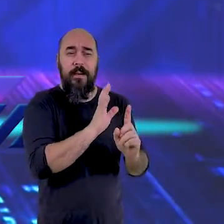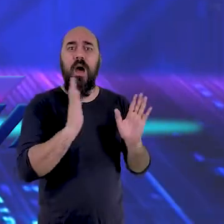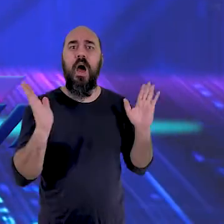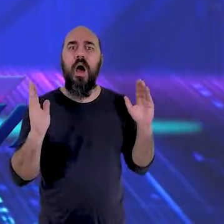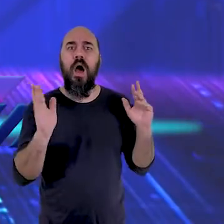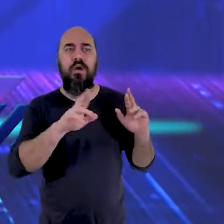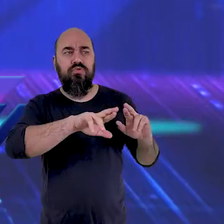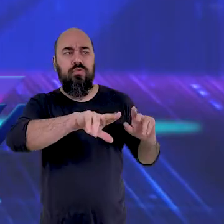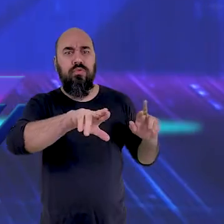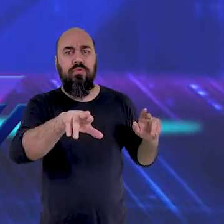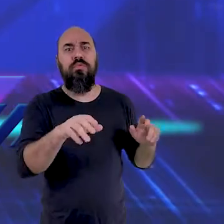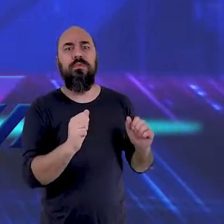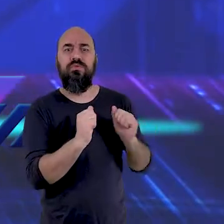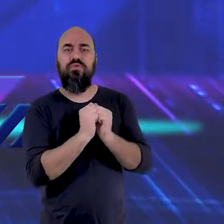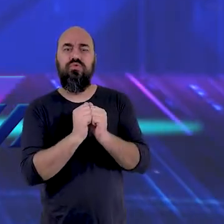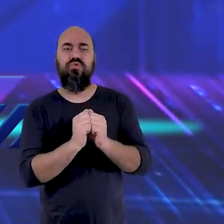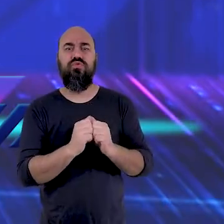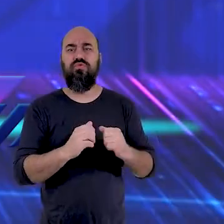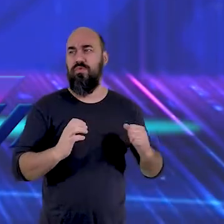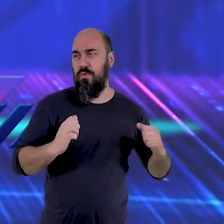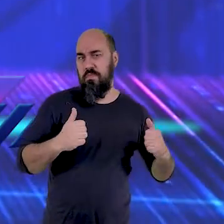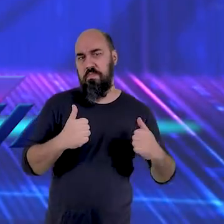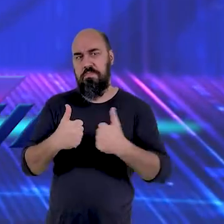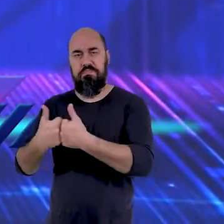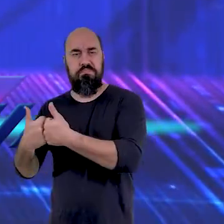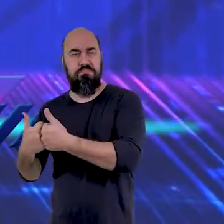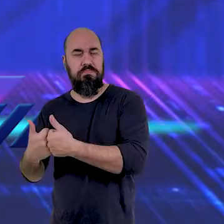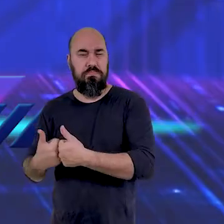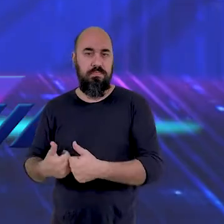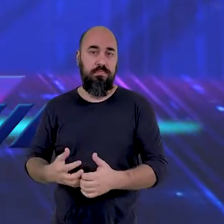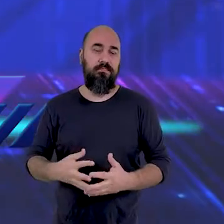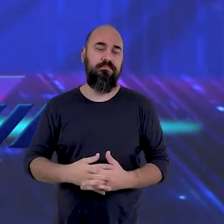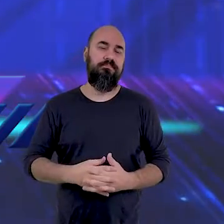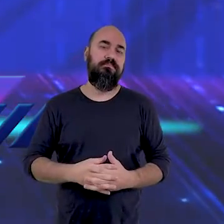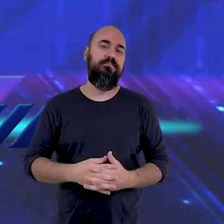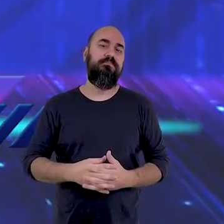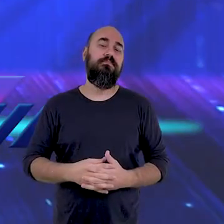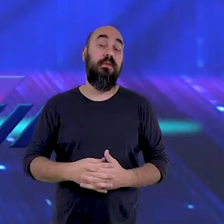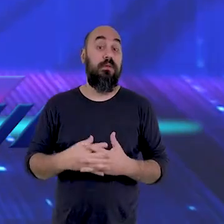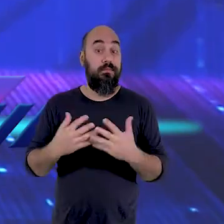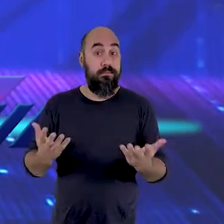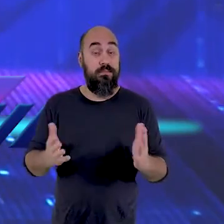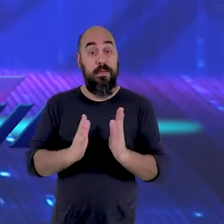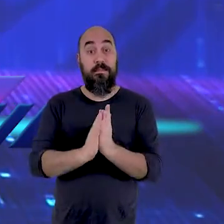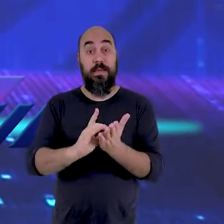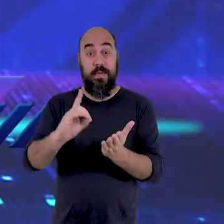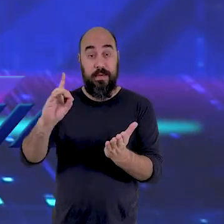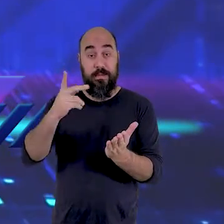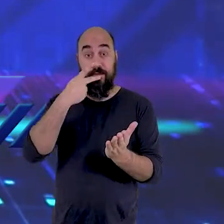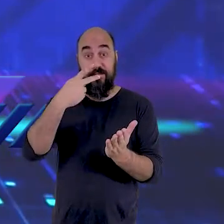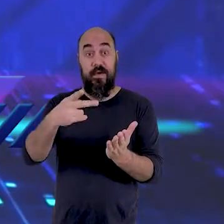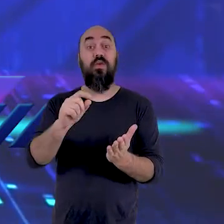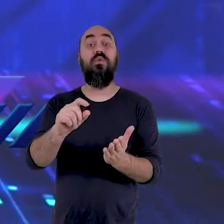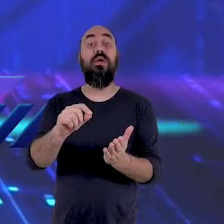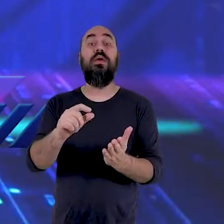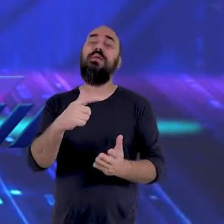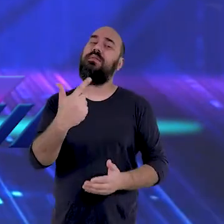luta terrível. O que a Bíblia está nos dizendo é que não existe território neutro.